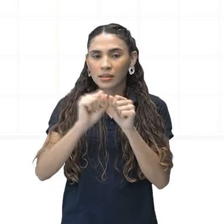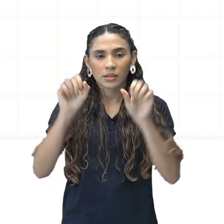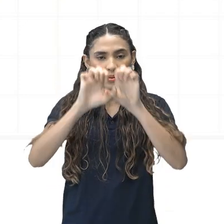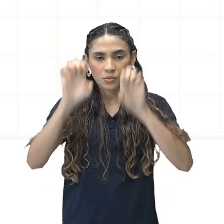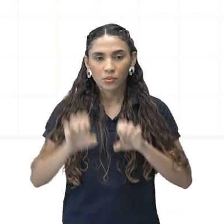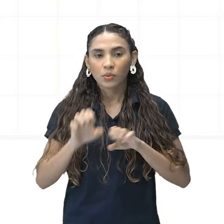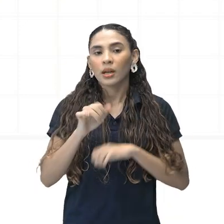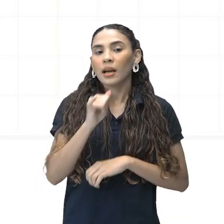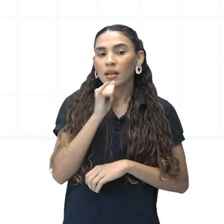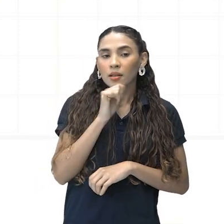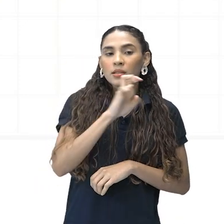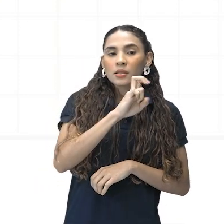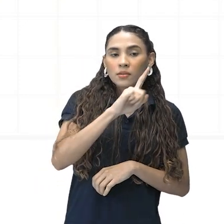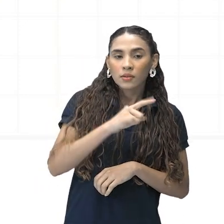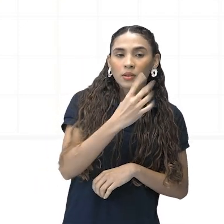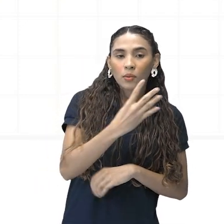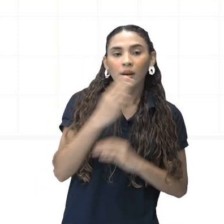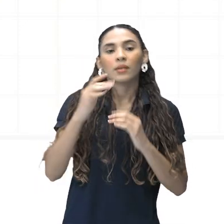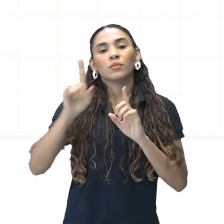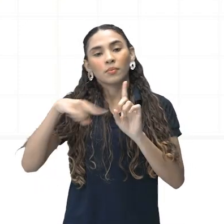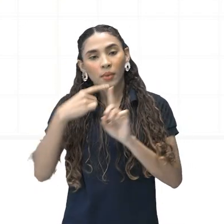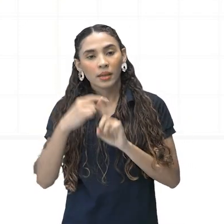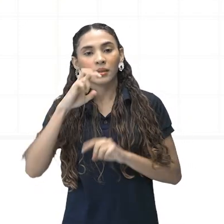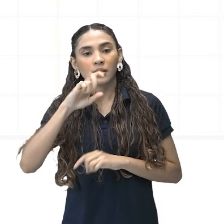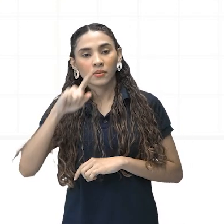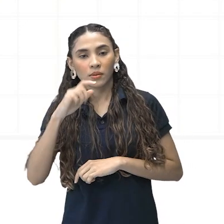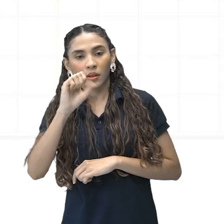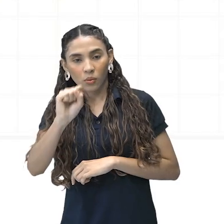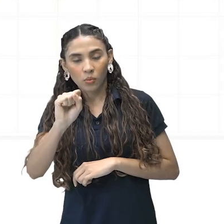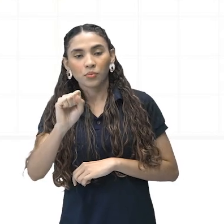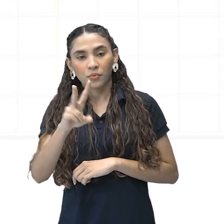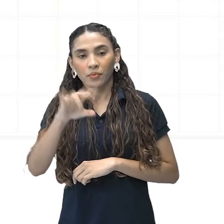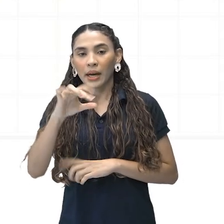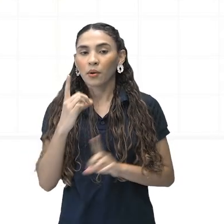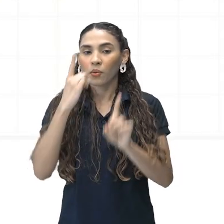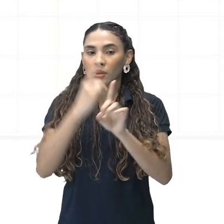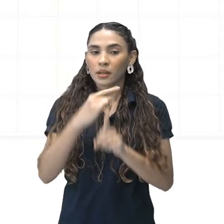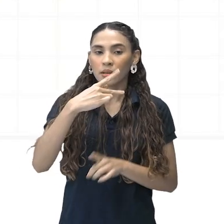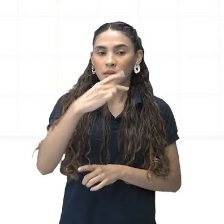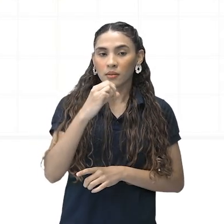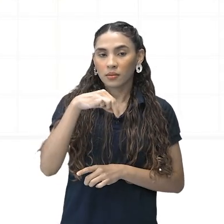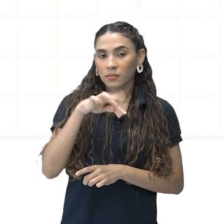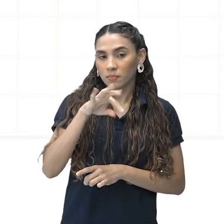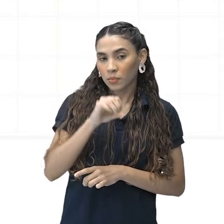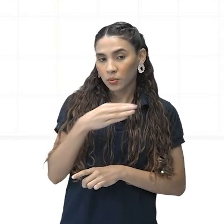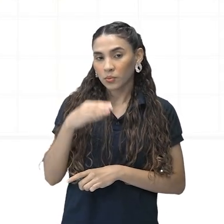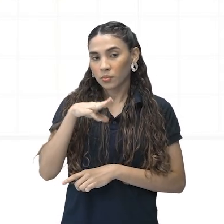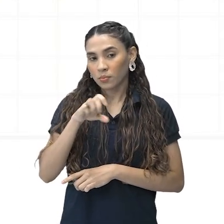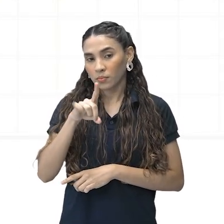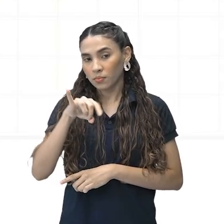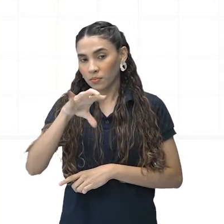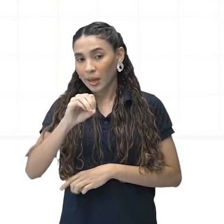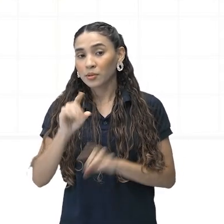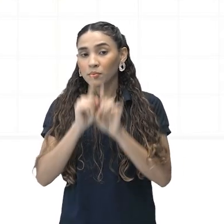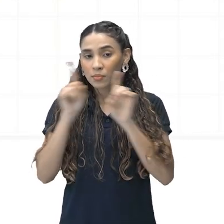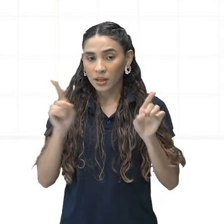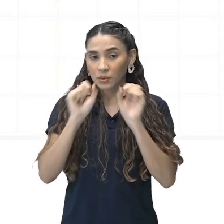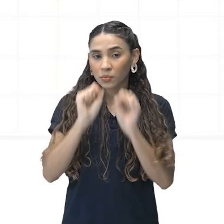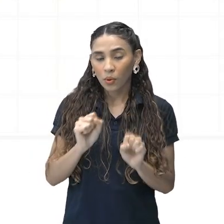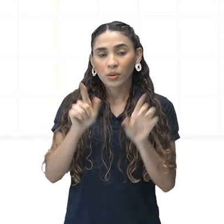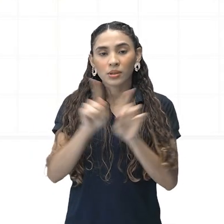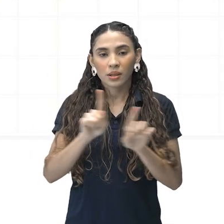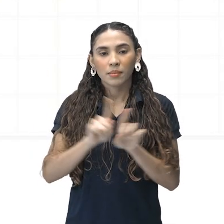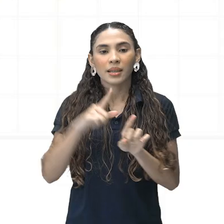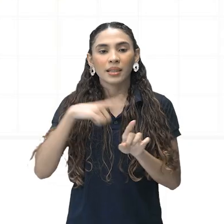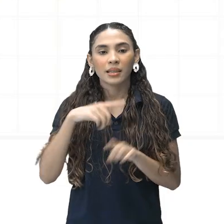aqui 5,4 mais 5,8, eu vou determinar o seu ponto médio. Mas só que aqui a gente pode trabalhar com a